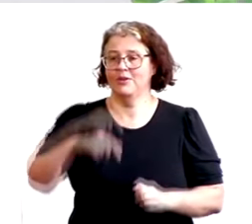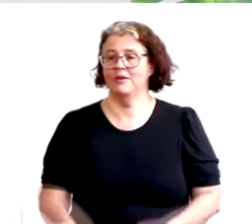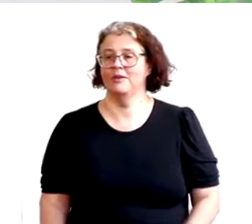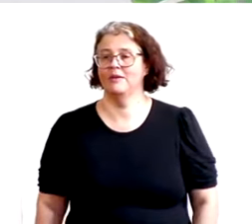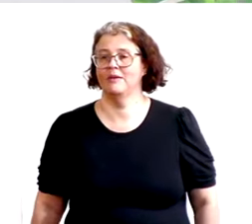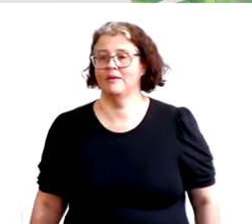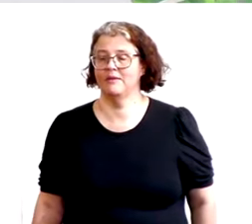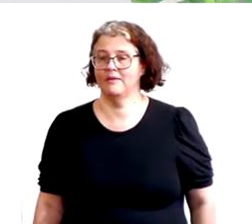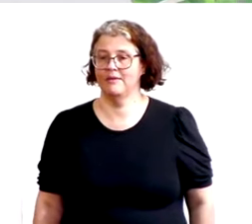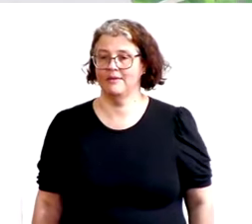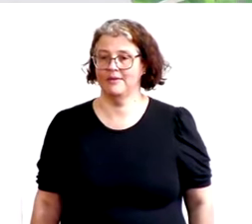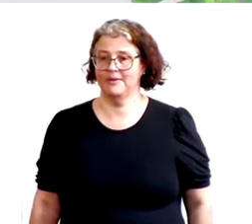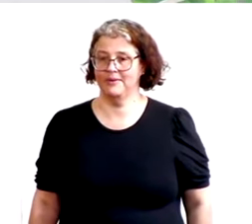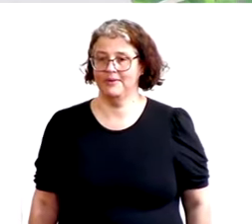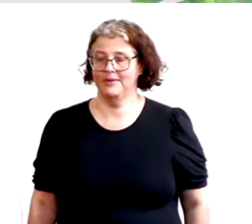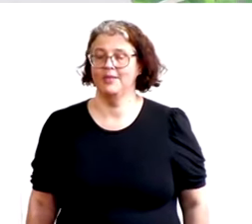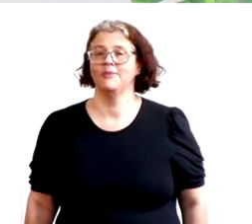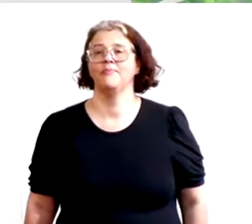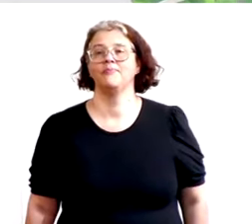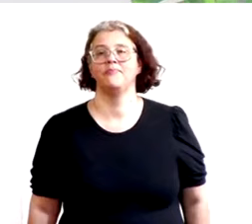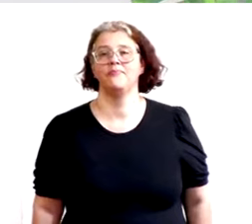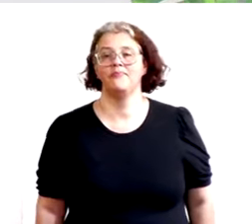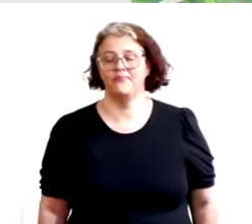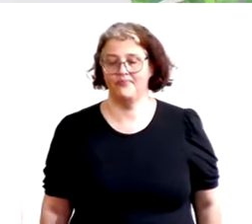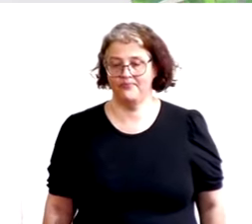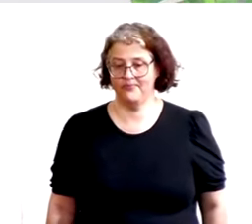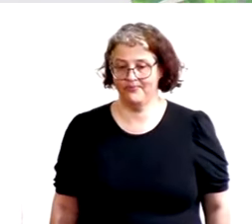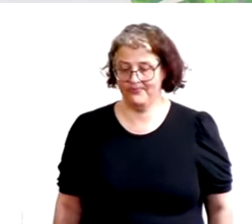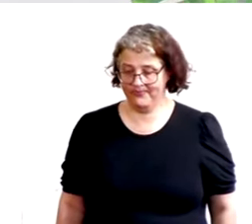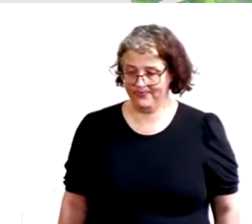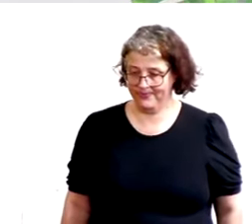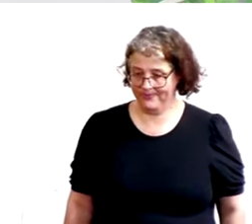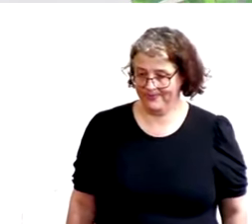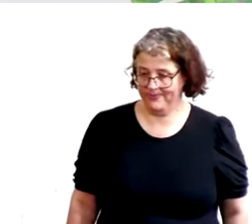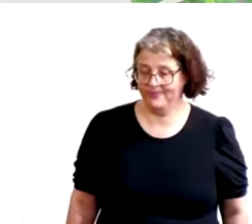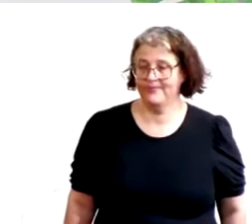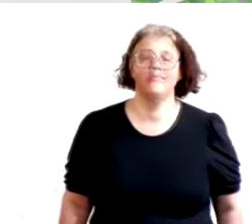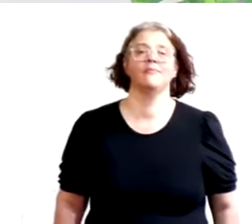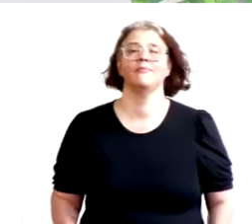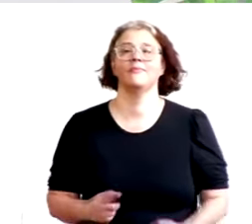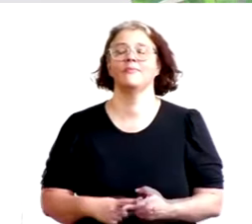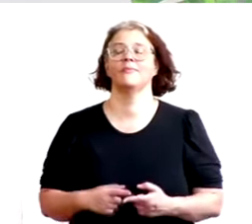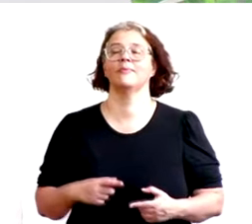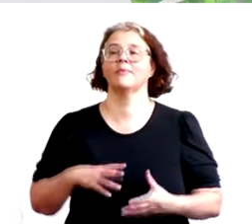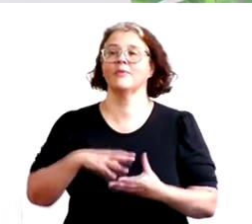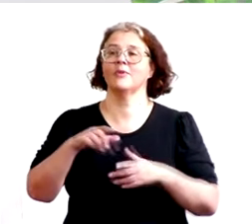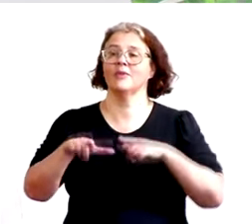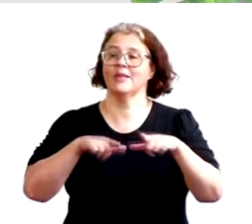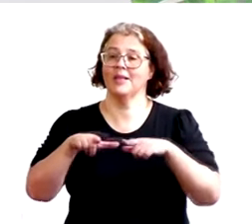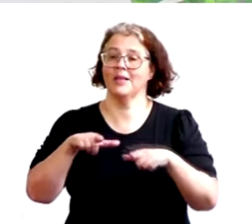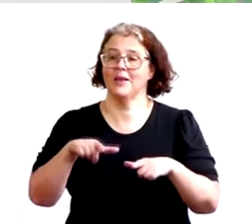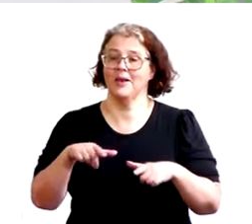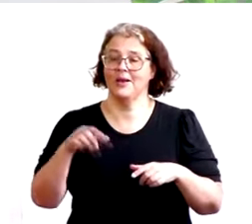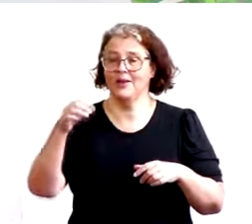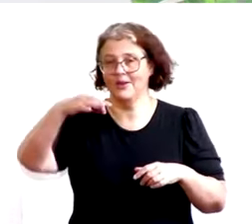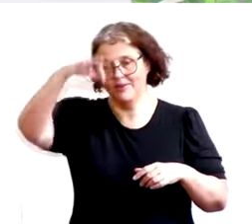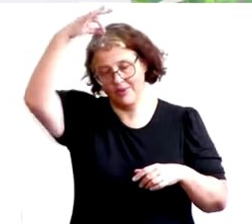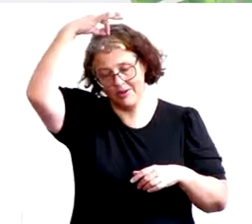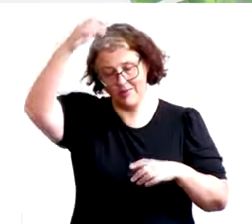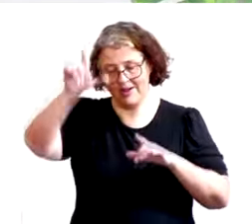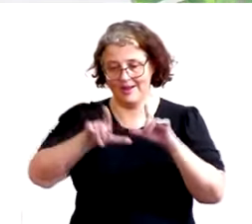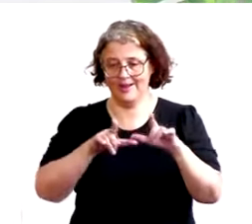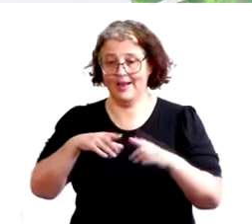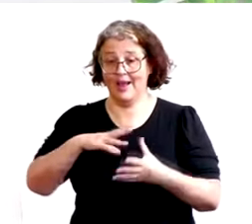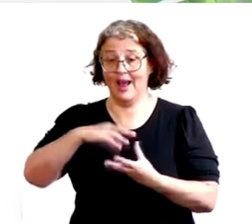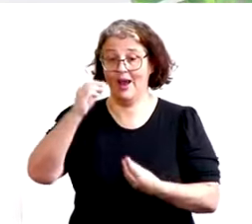homem está fazendo nesta luta espiritual para tratar a alma como alguém que